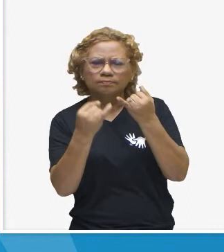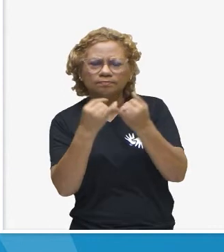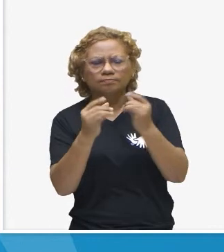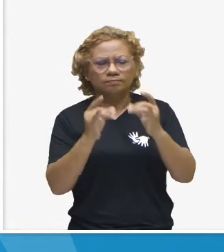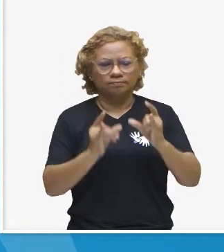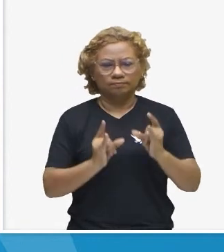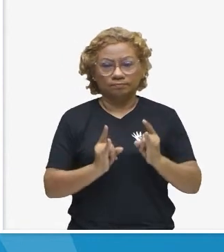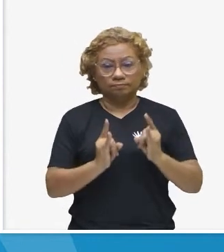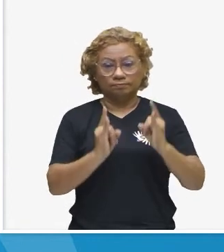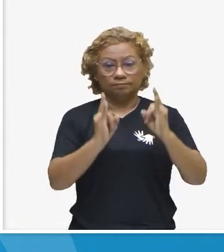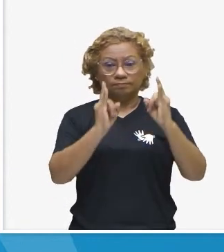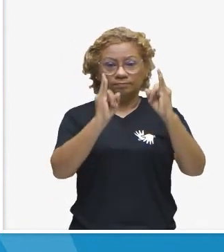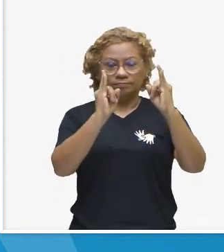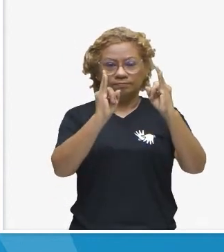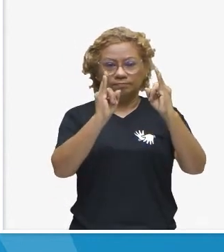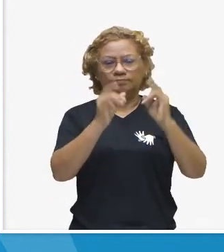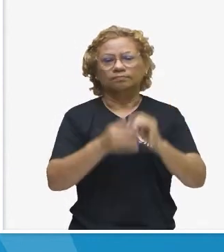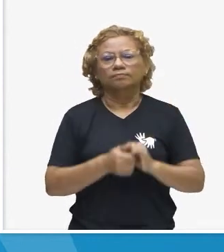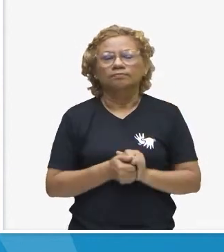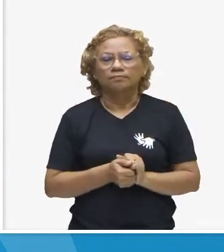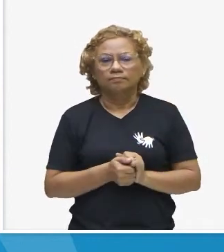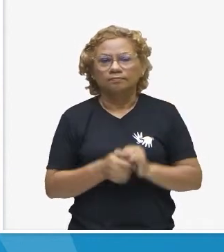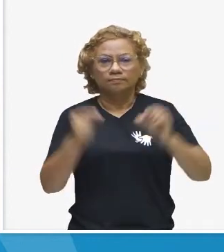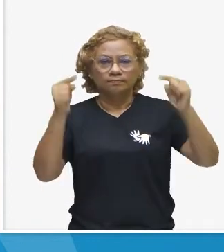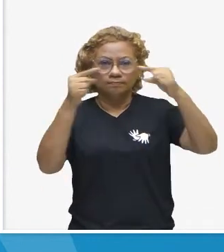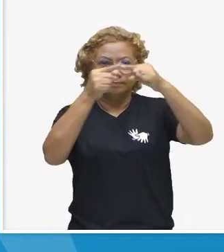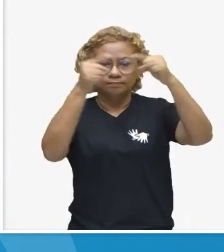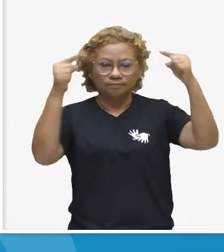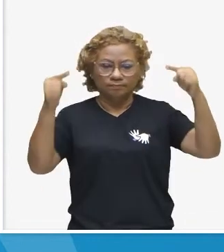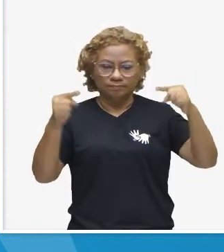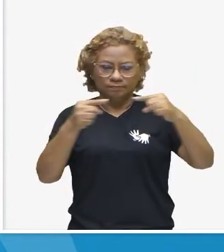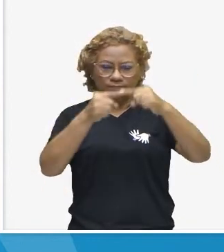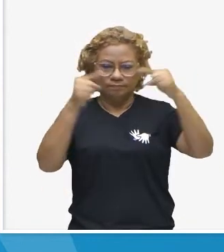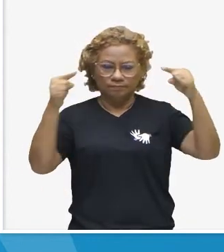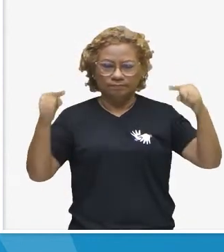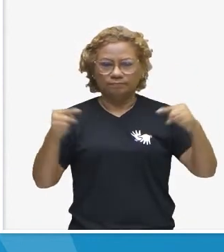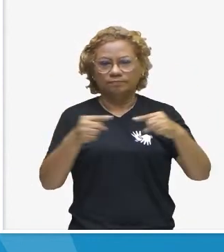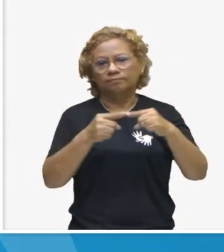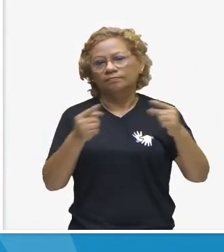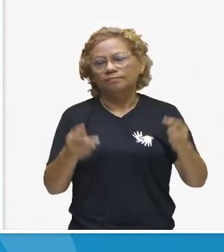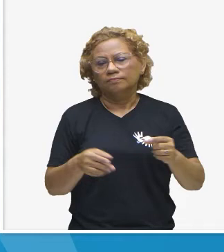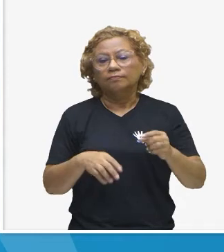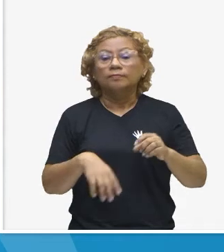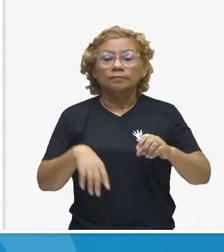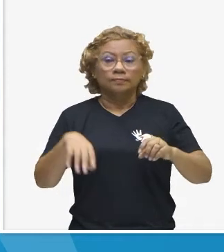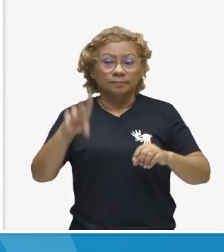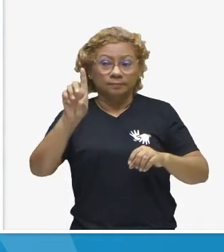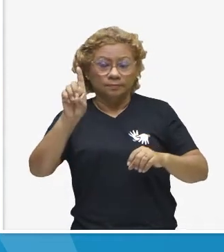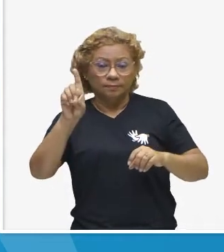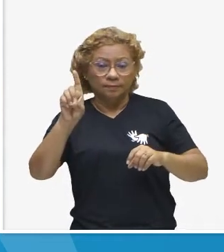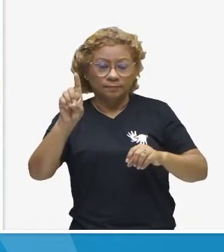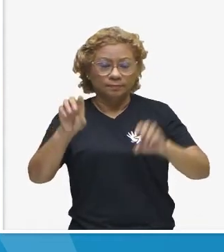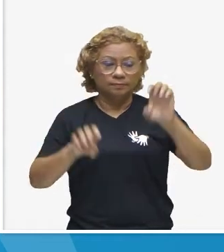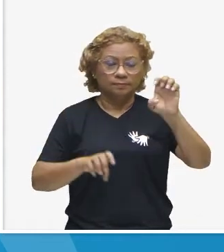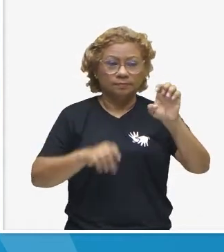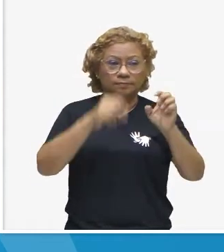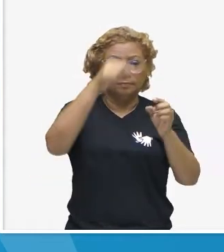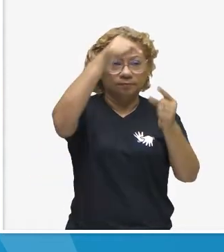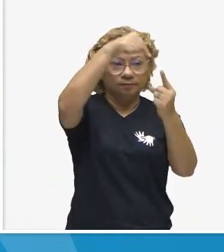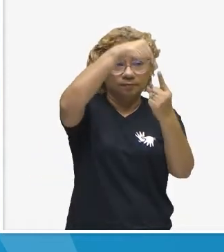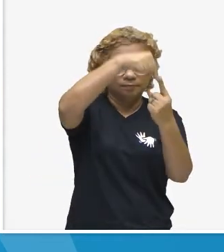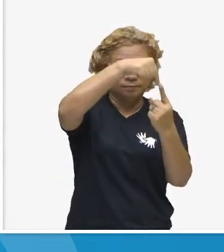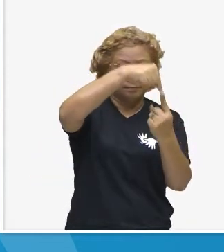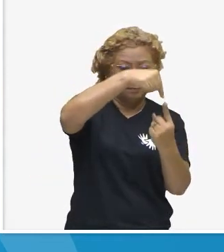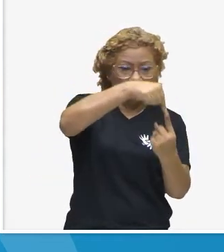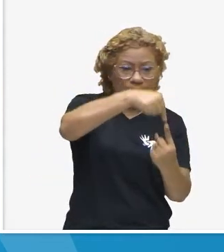Então, o de cima com o de cima, do lado direito, o de cima com o de cima, do lado esquerdo, o de baixo com o de